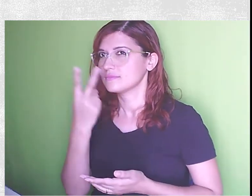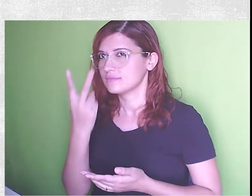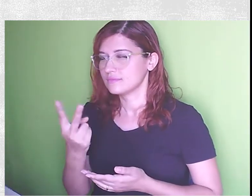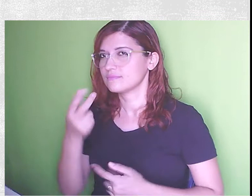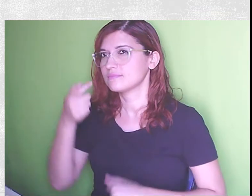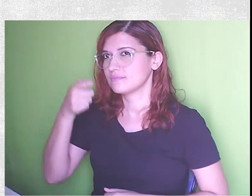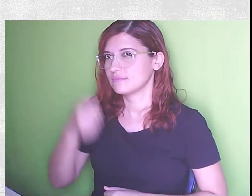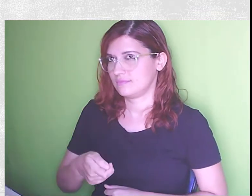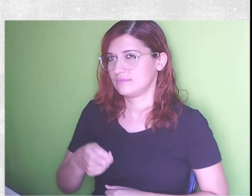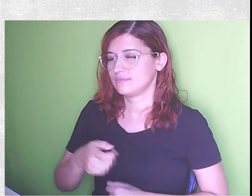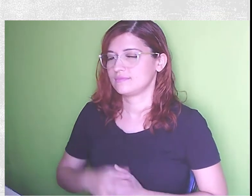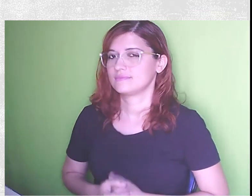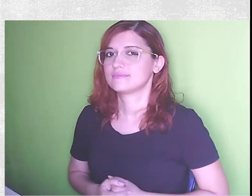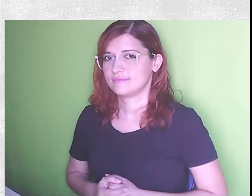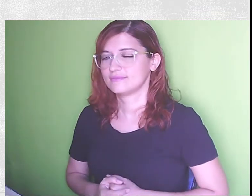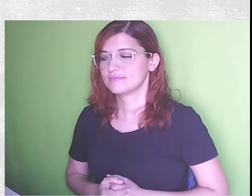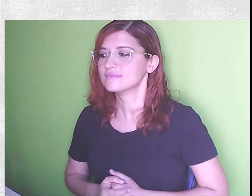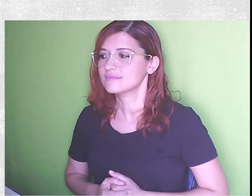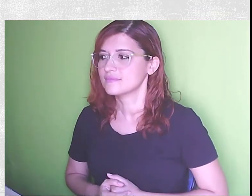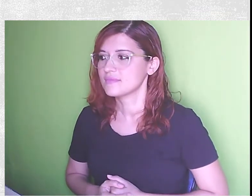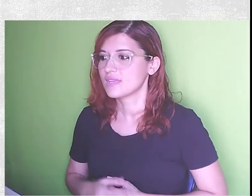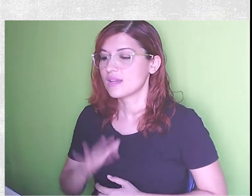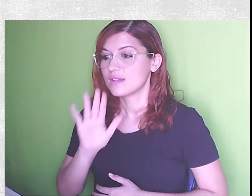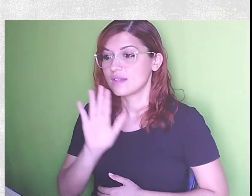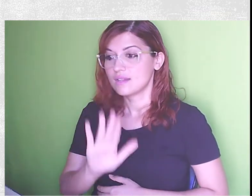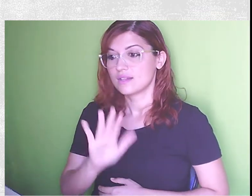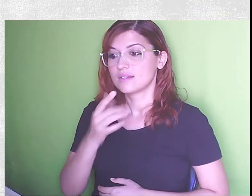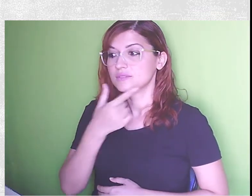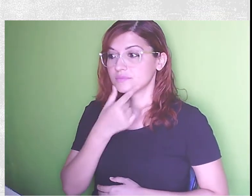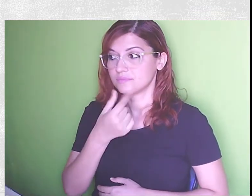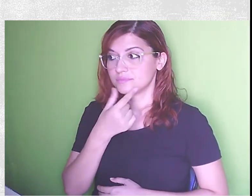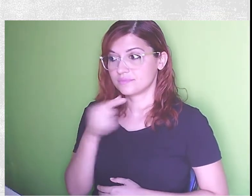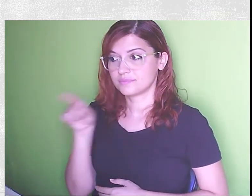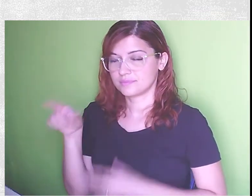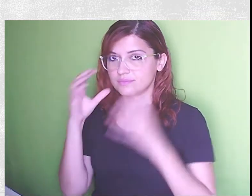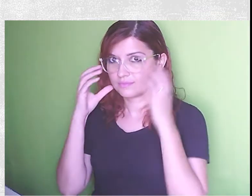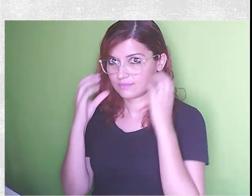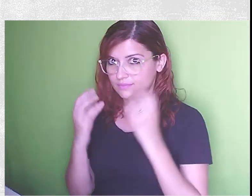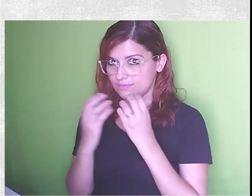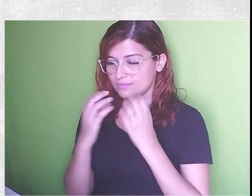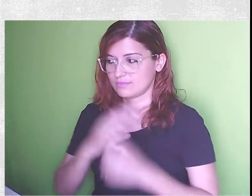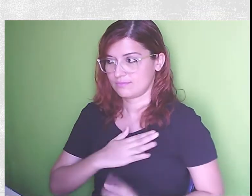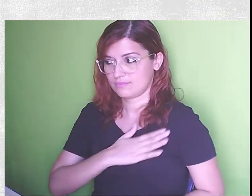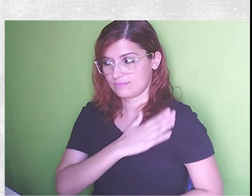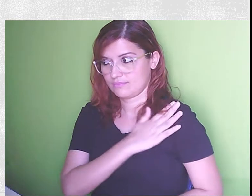Então vocês já podem usar como estratégia para memorizar.